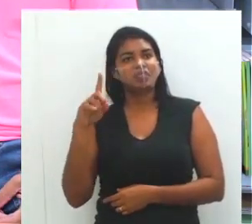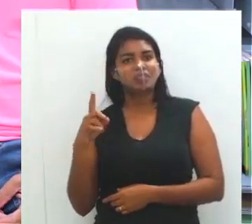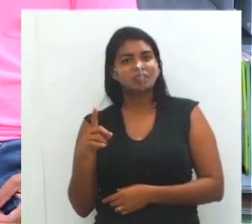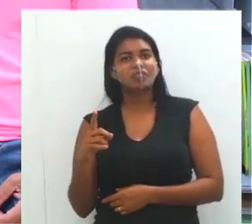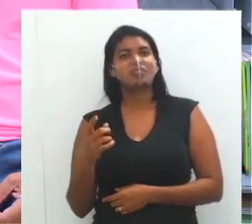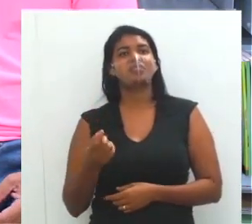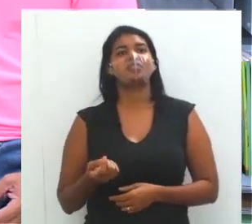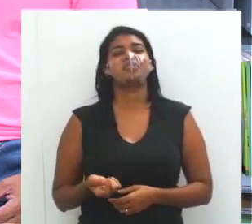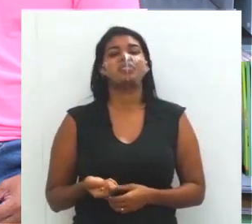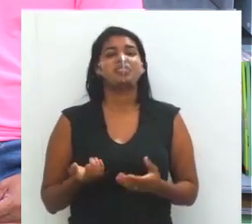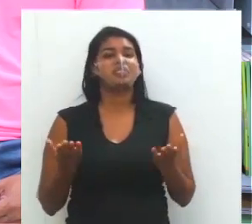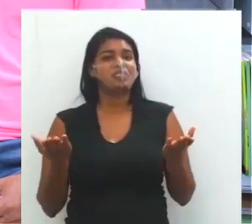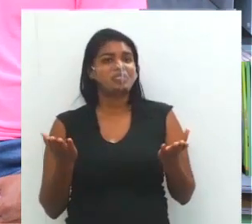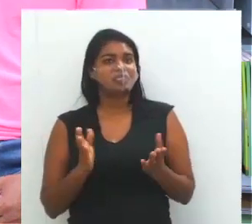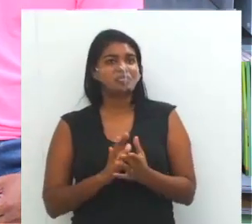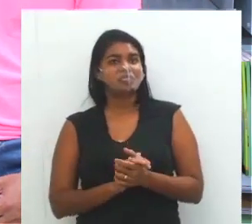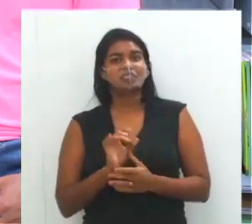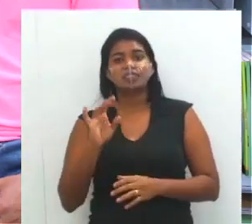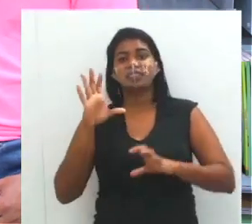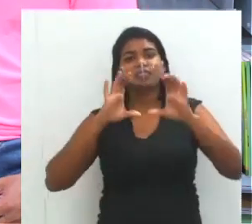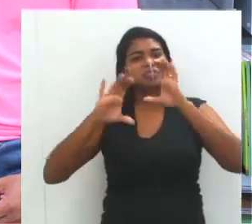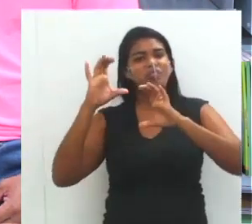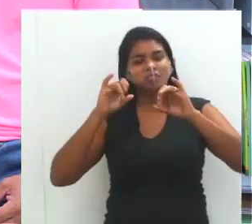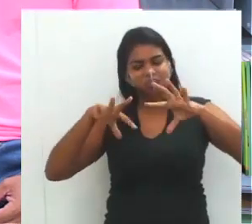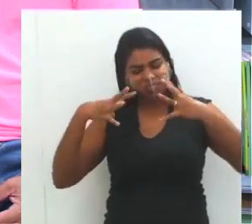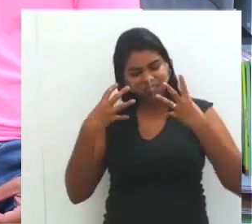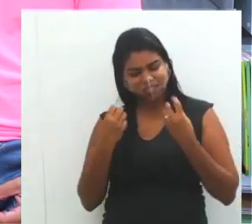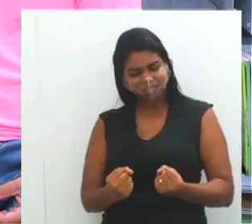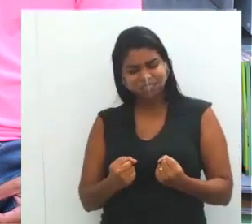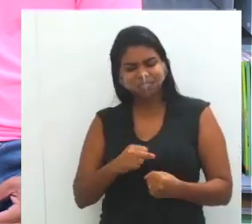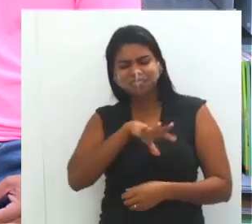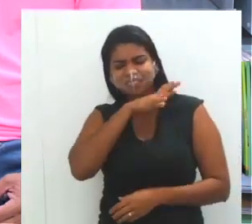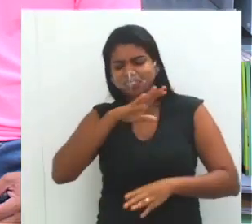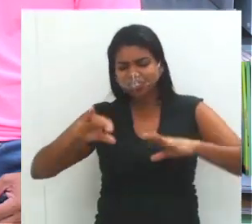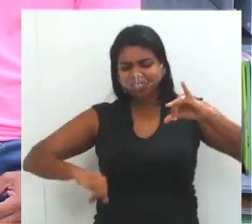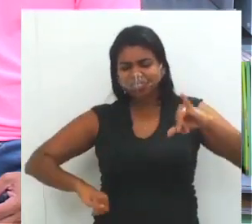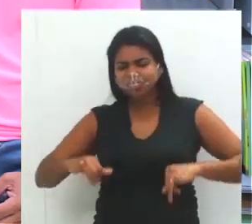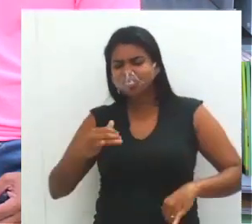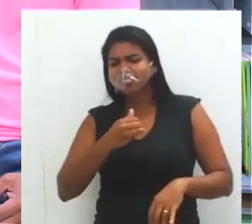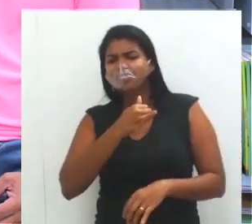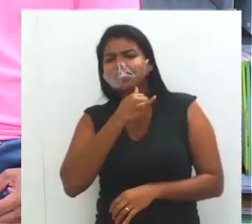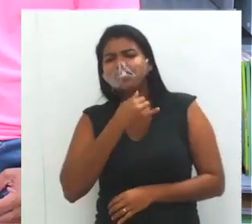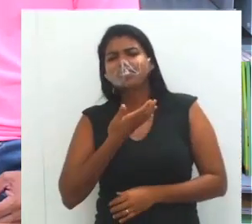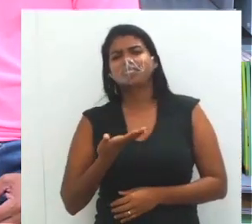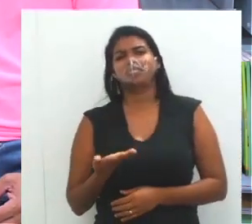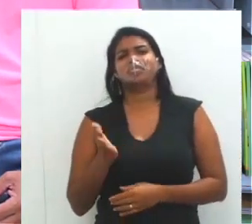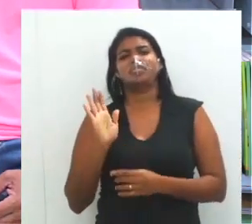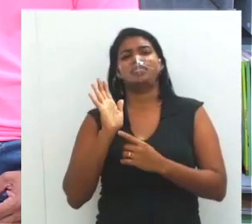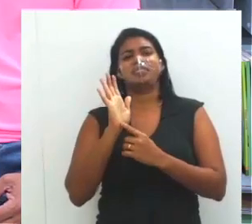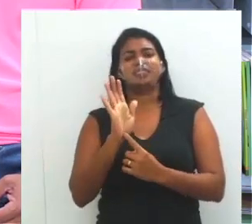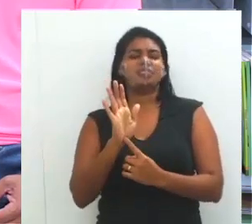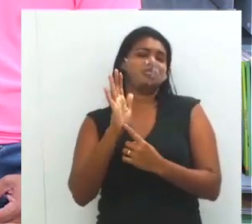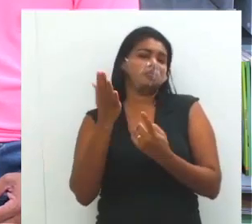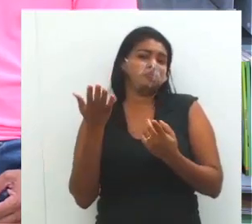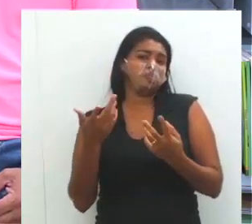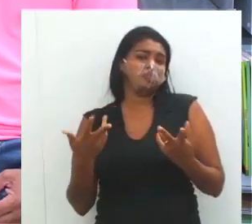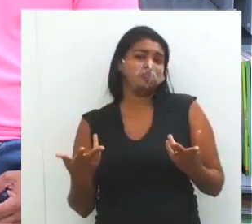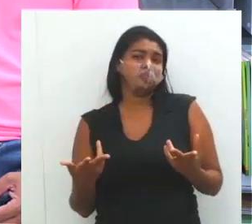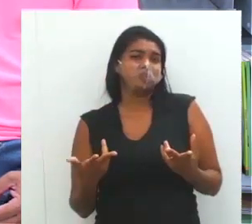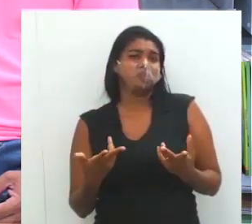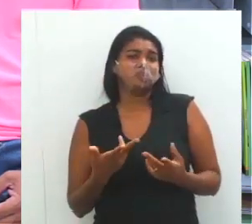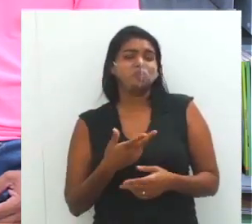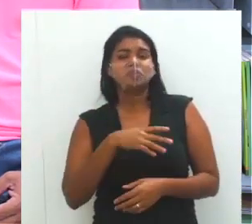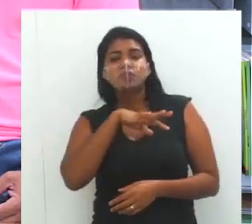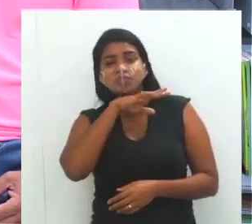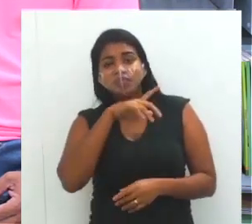Samuel, dizendo assim, Luiz Gonzaga ele só cantava a seca miséria do sertão nordestino, dizendo que ele tinha criado um modelo de seca, de